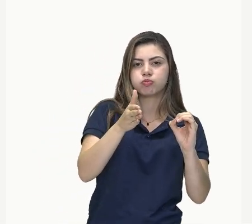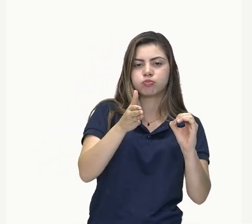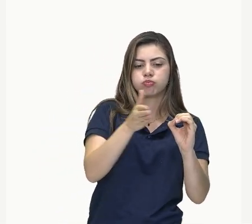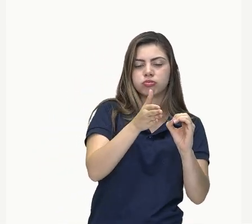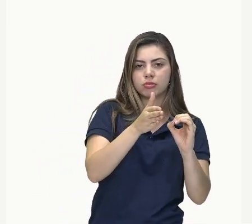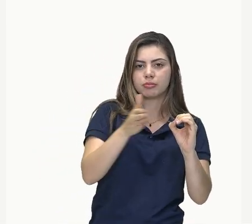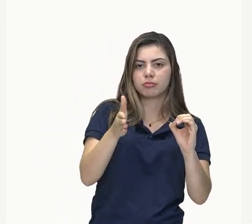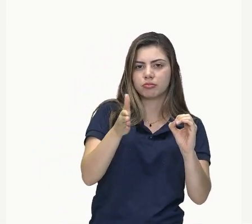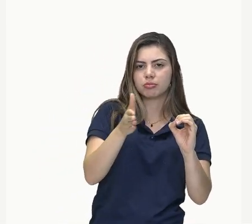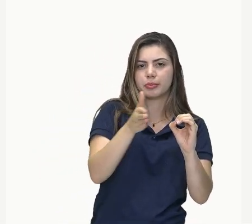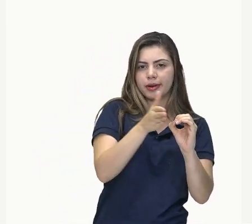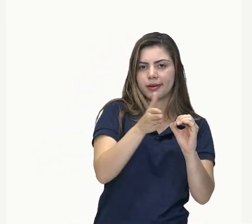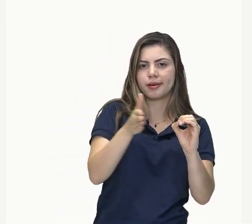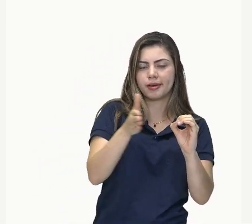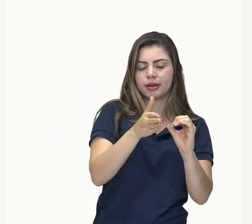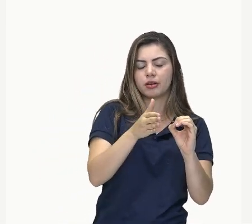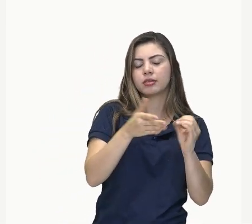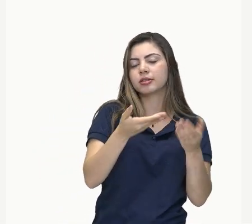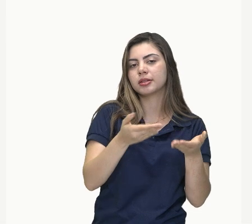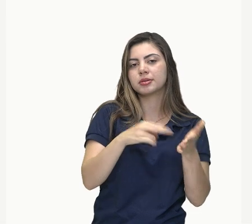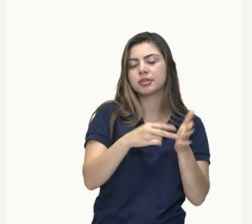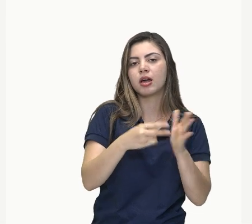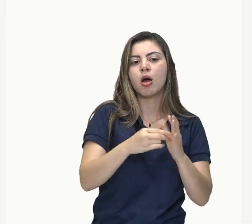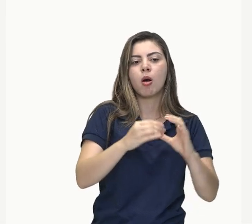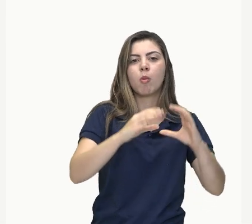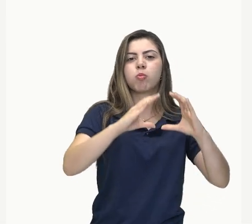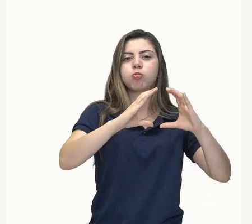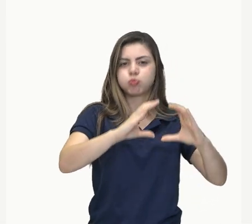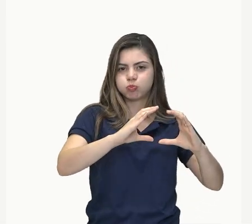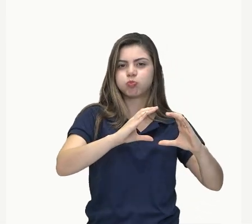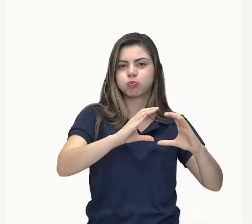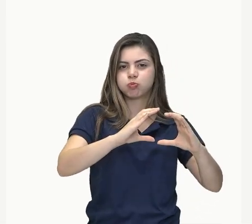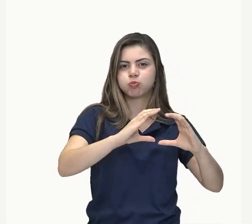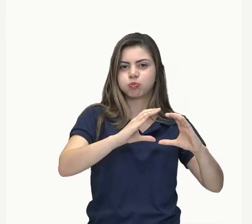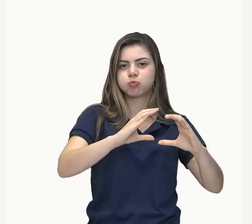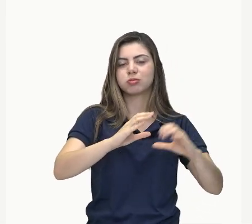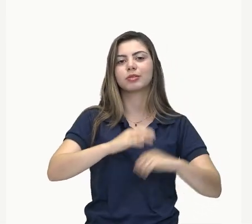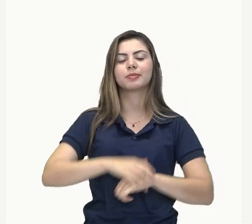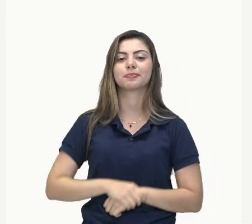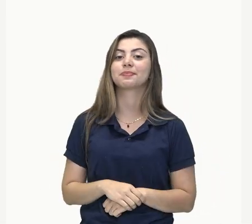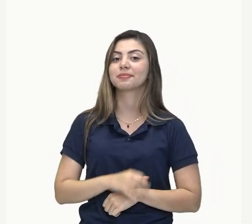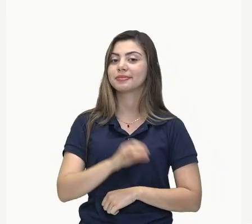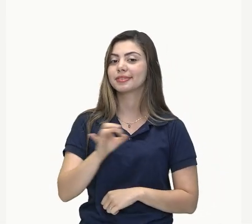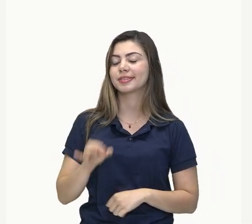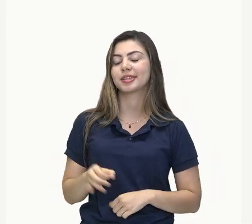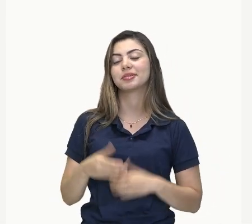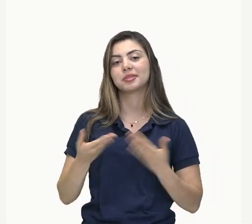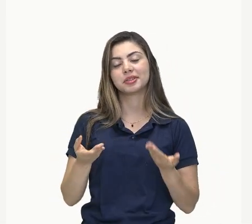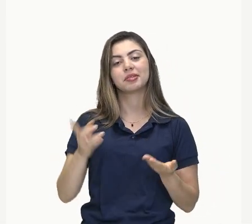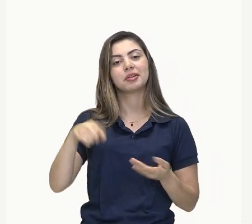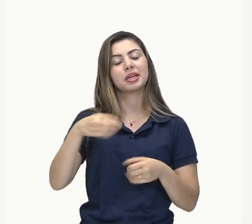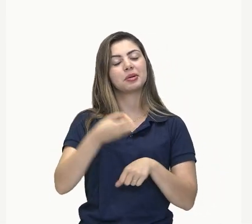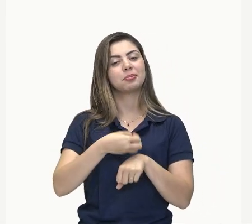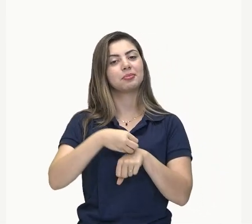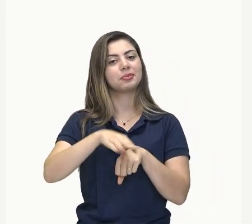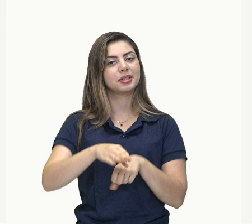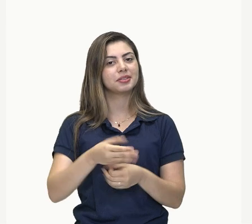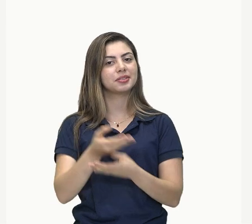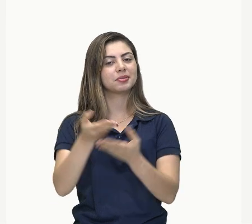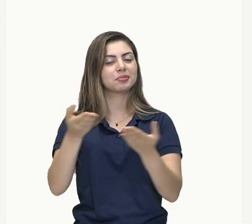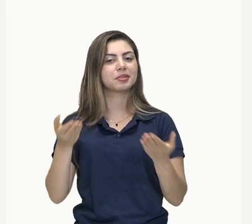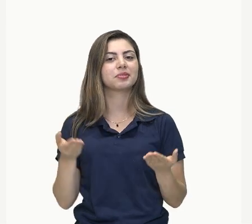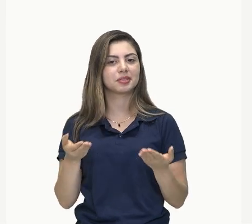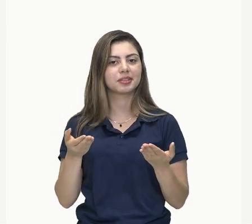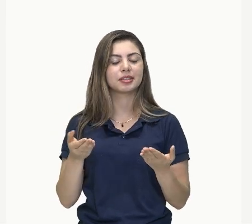0,002, né, mais redondo é a nossa elipse, tá bom? Então esse é o recado que a gente tem aí quando a